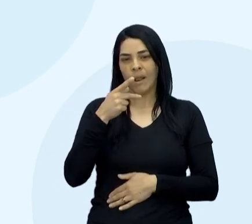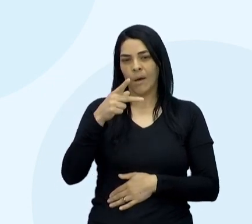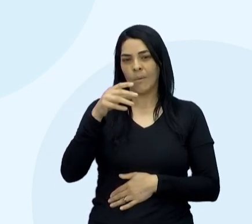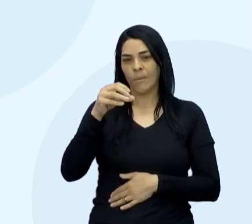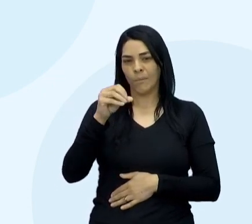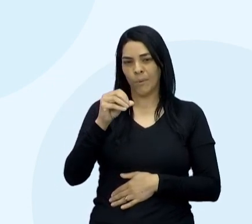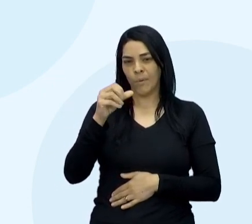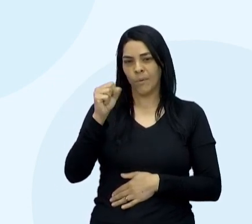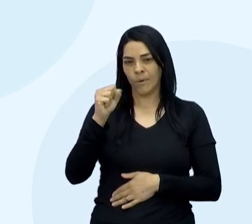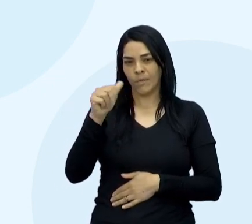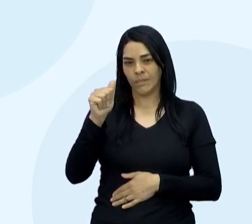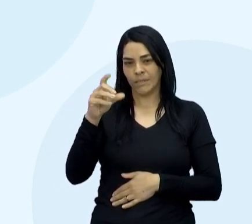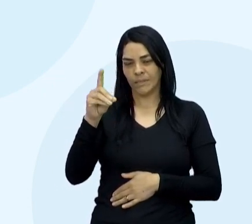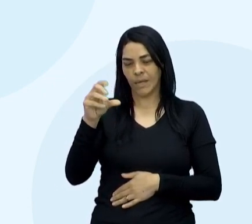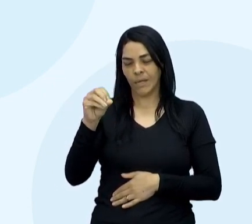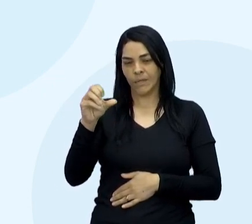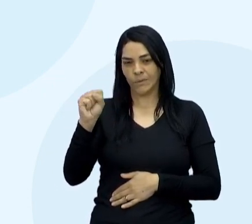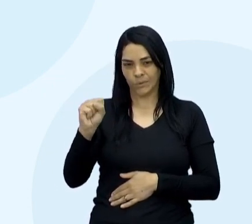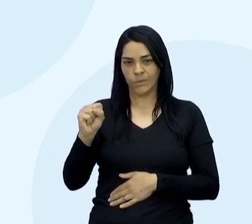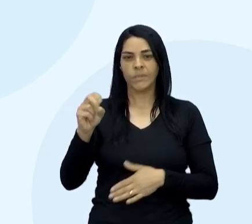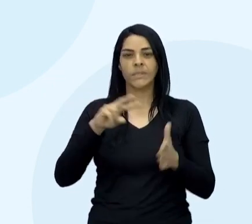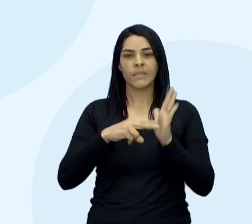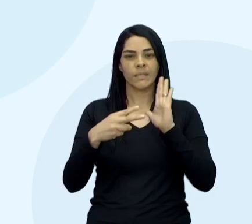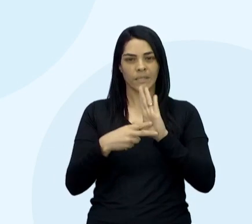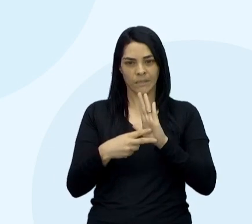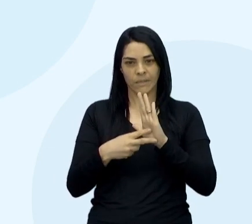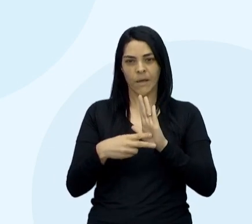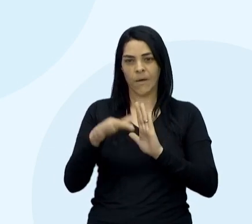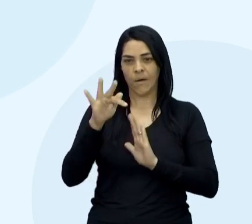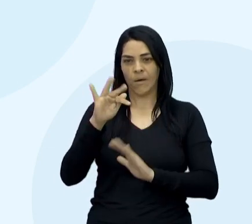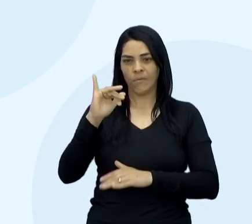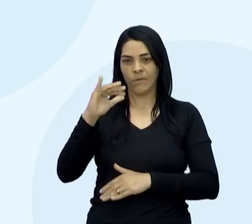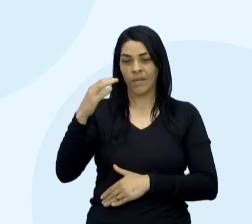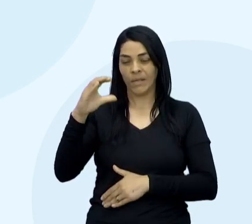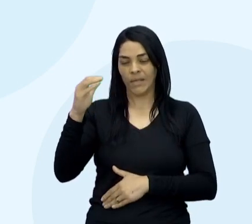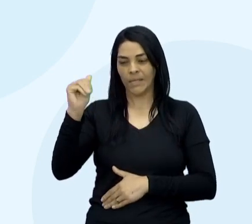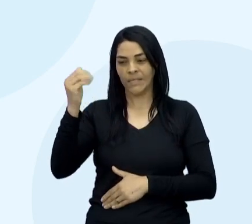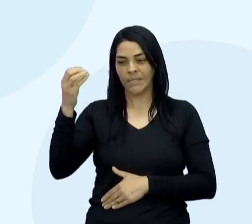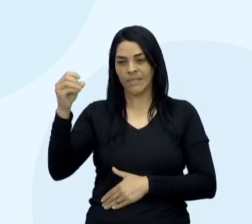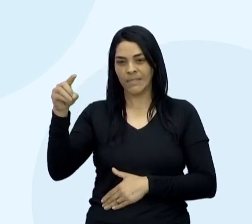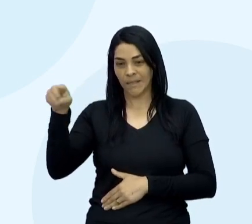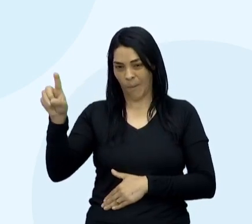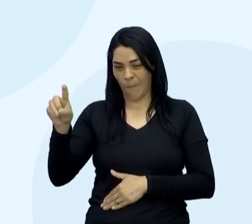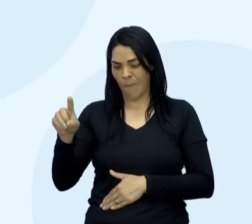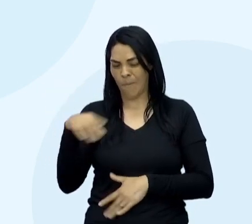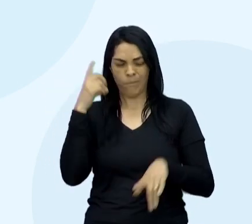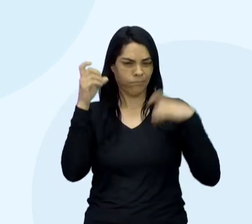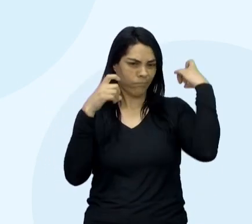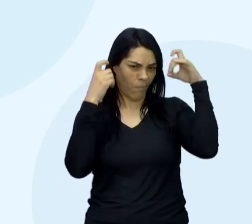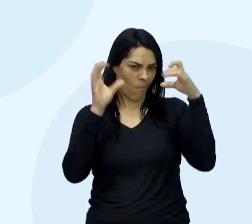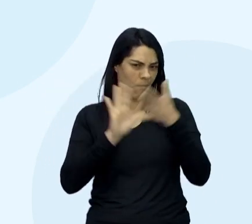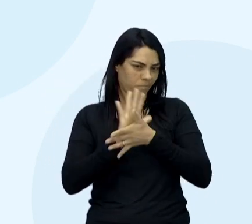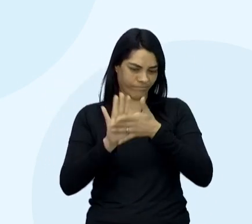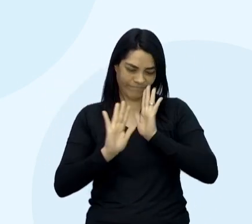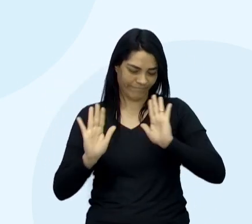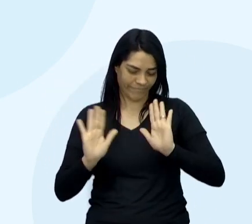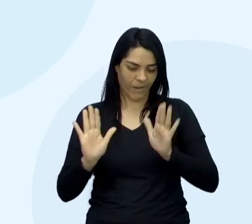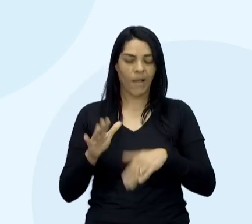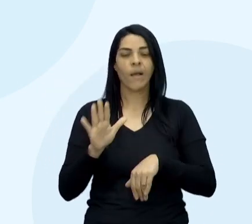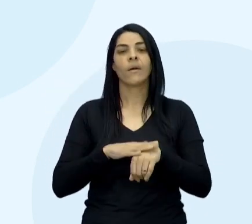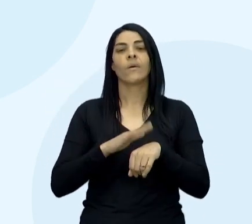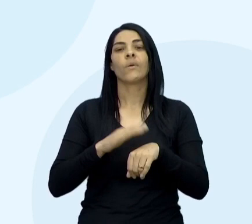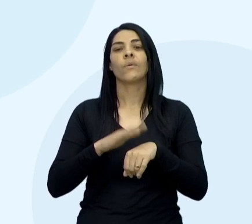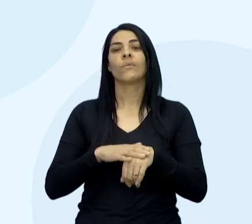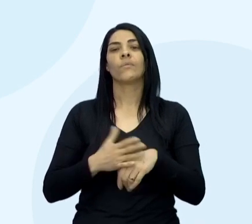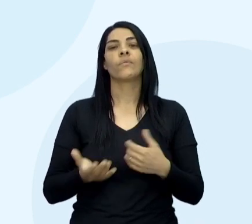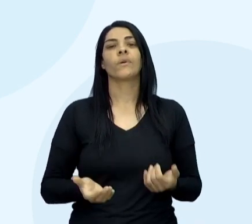quero dizer filme de ficção, tá bom? É um termo que você tem que guardar, mas não fica preocupado não, mas posado, ficção. Feitos no Brasil, eles eram